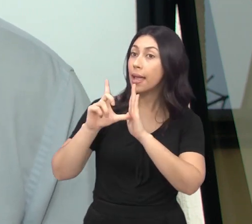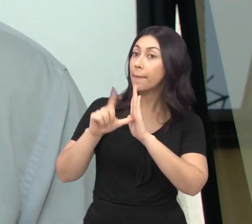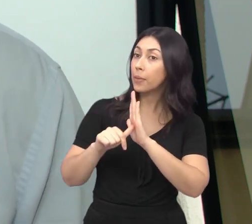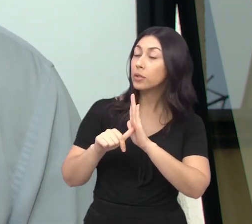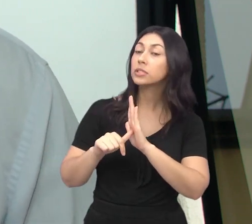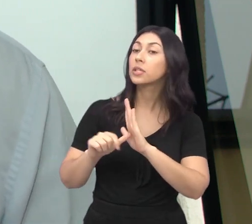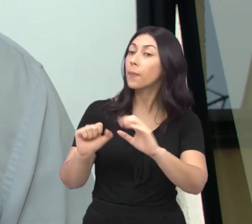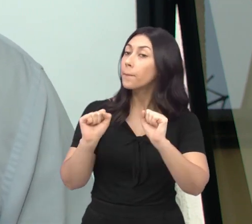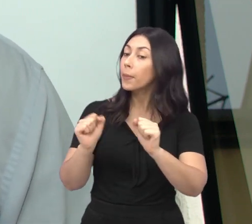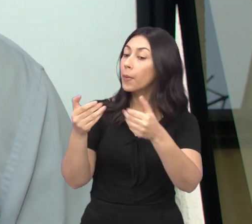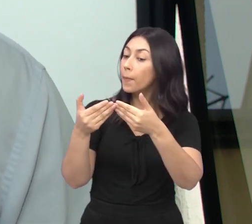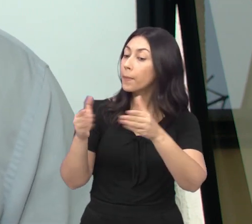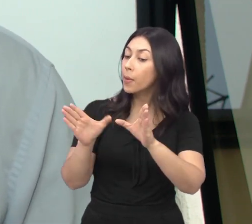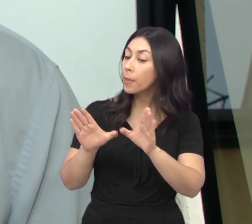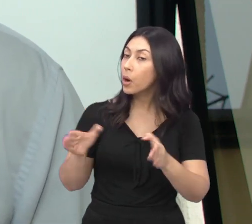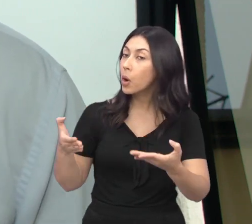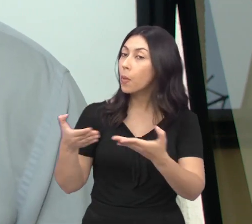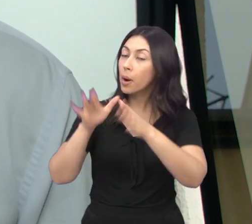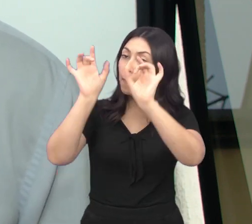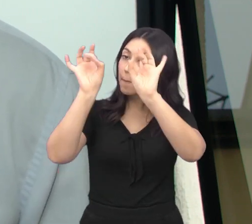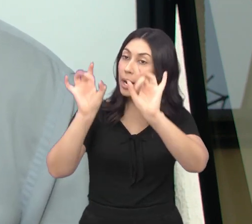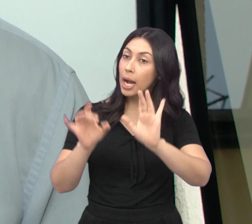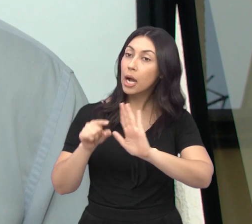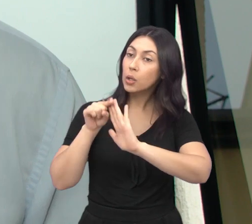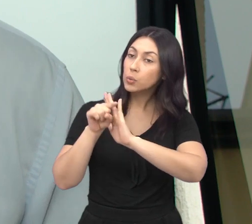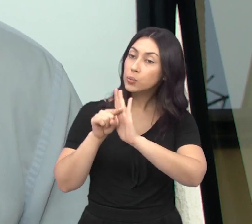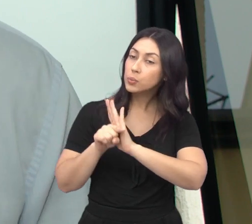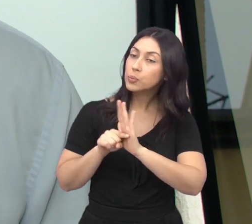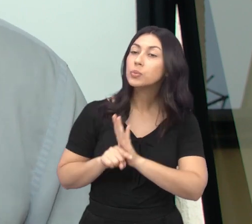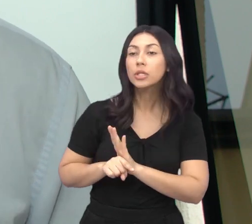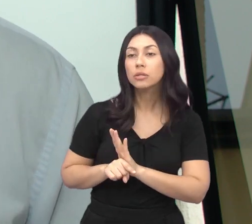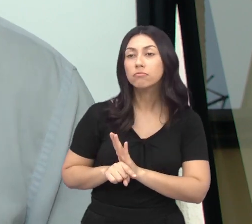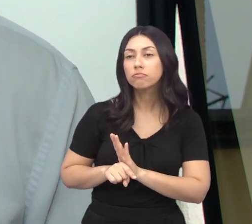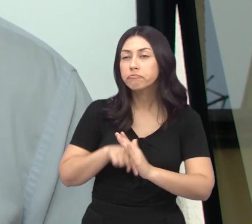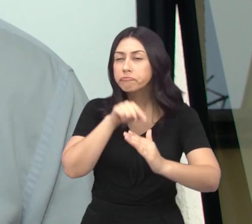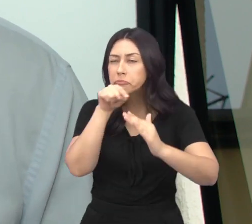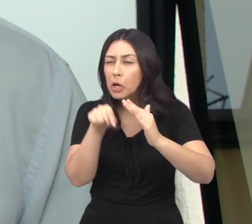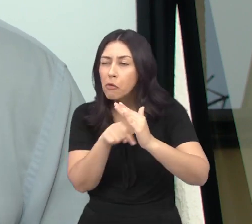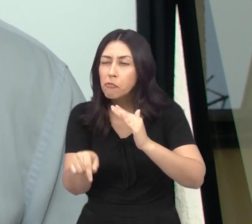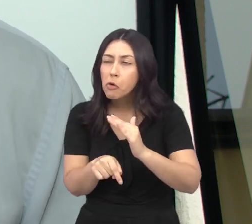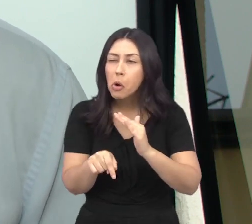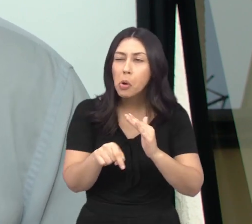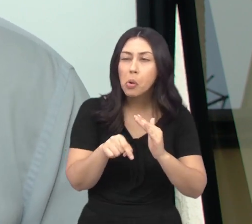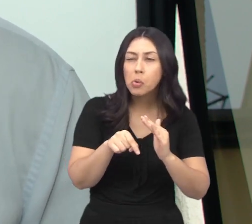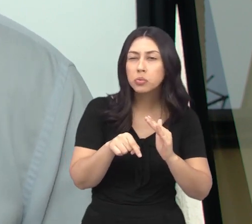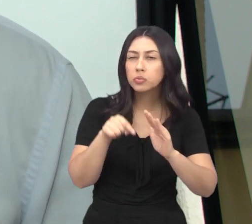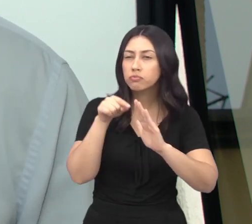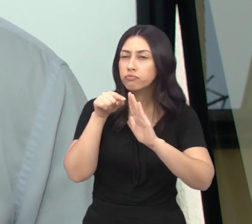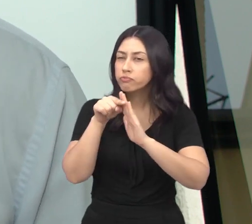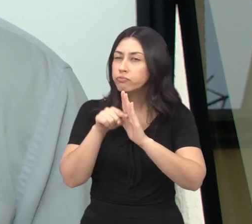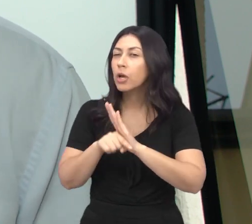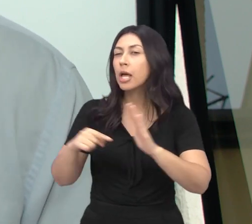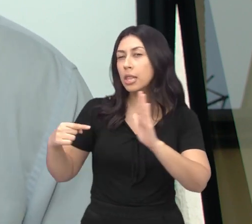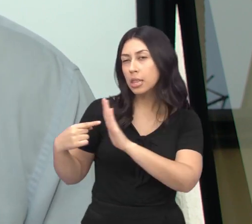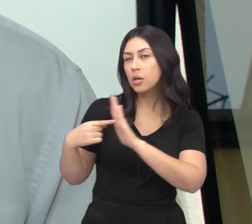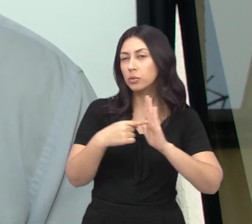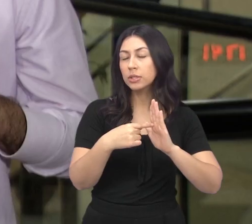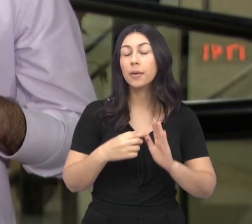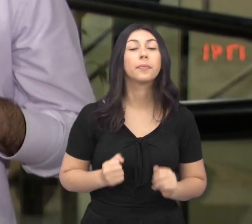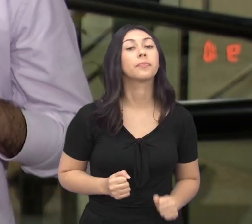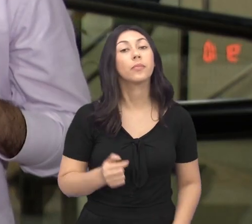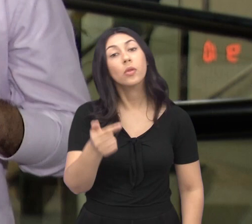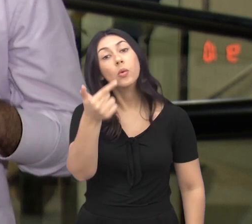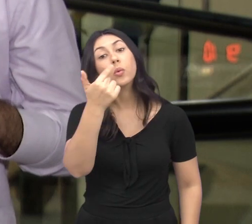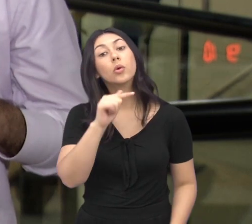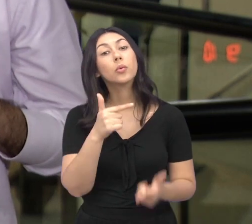processo que se abre aqui, chamado Comissão Especial de Inquérito, para investigar, apurar e denunciar aquilo que estiver errado.